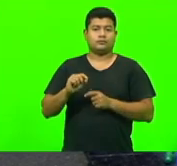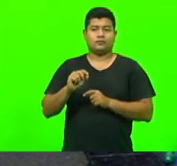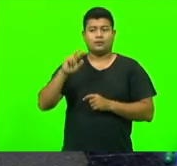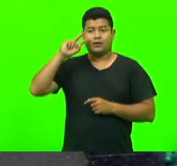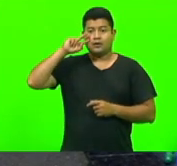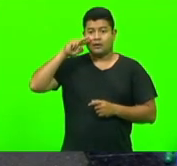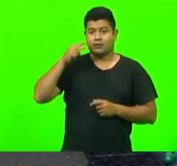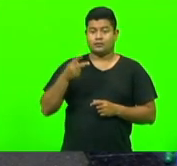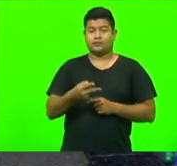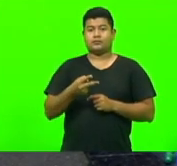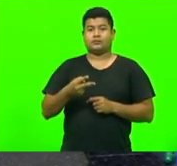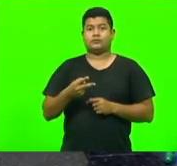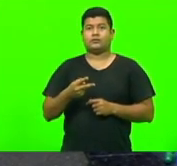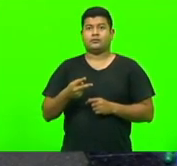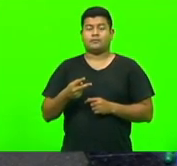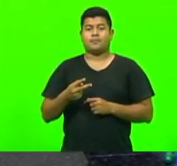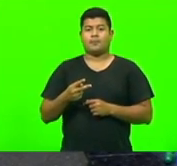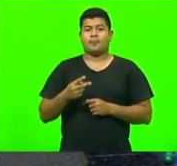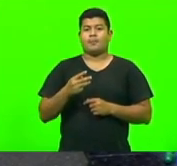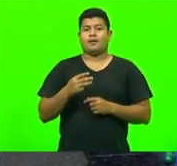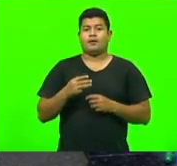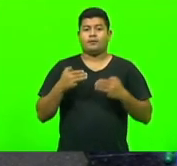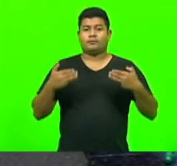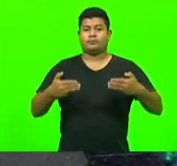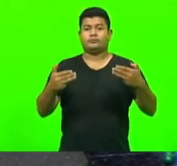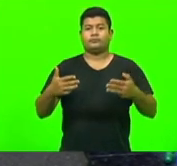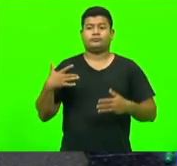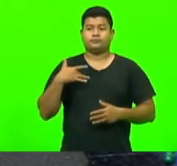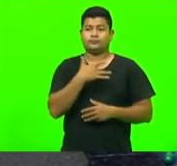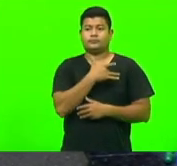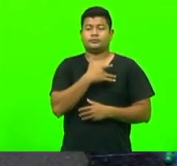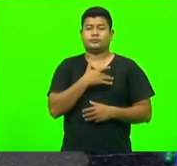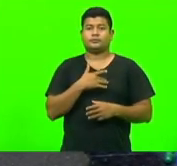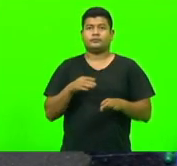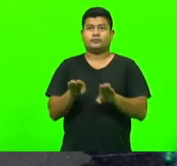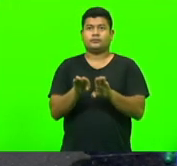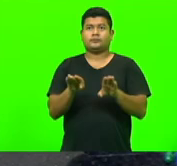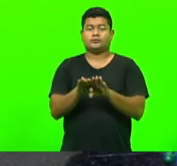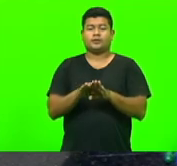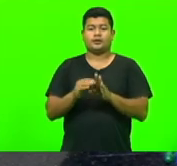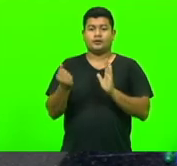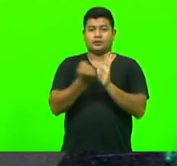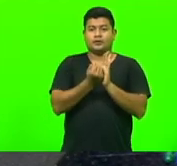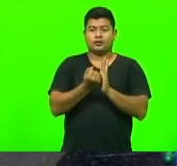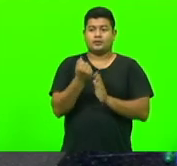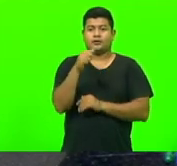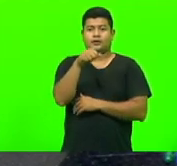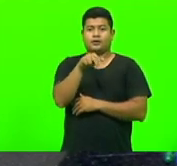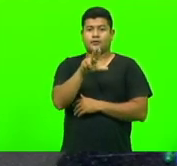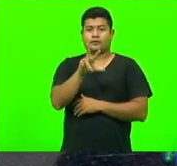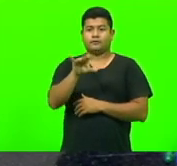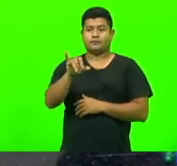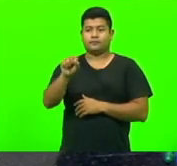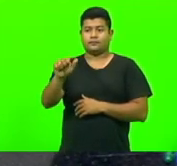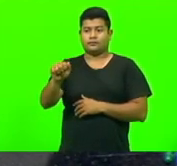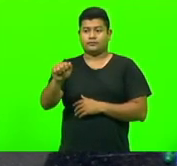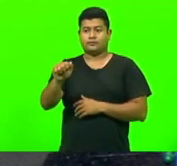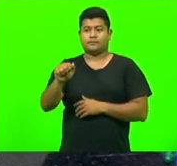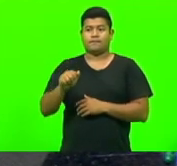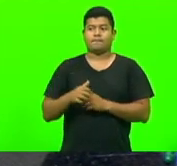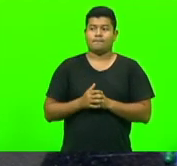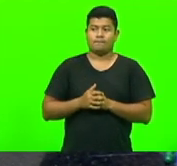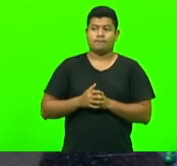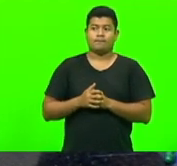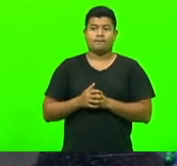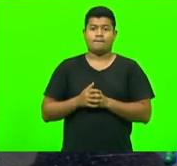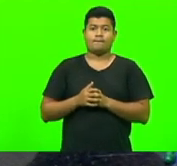Ministério da Saúde e certificada pela Agência Nacional de Vigilância Sanitária, Anvisa, no estado de Santa Catarina. Só